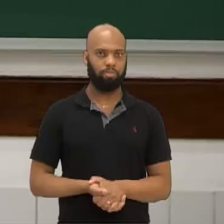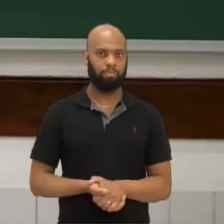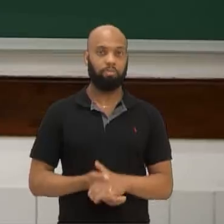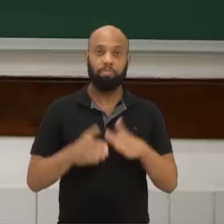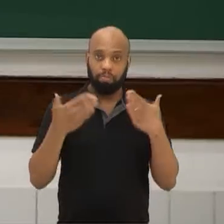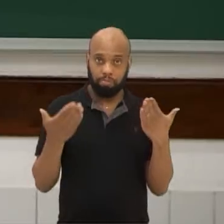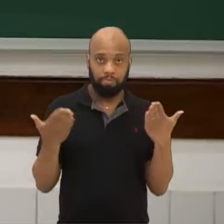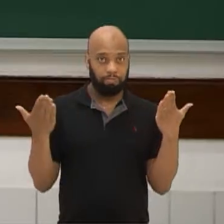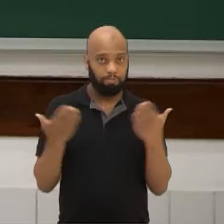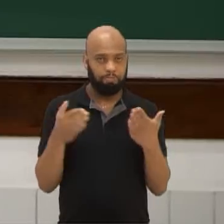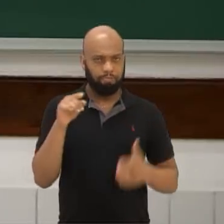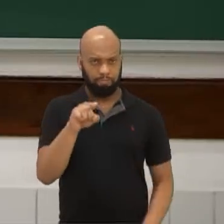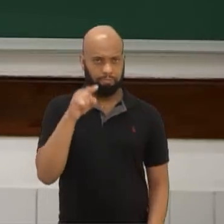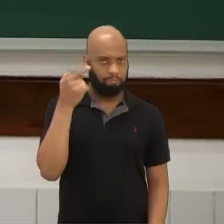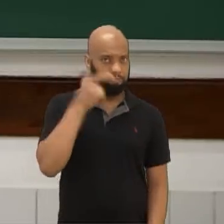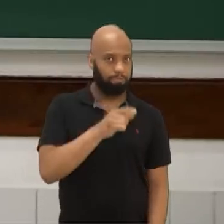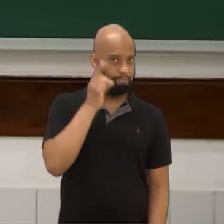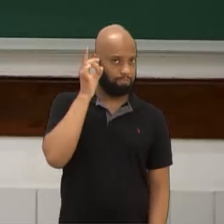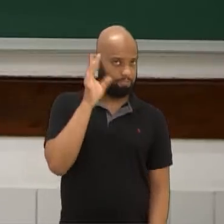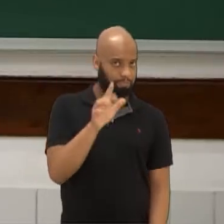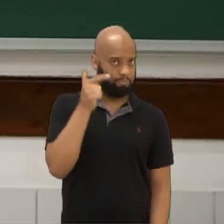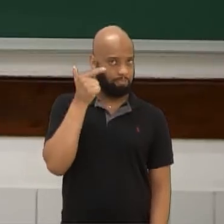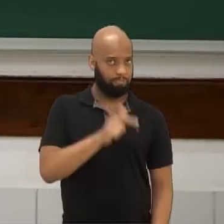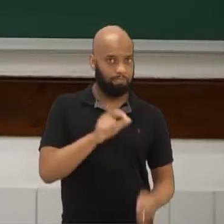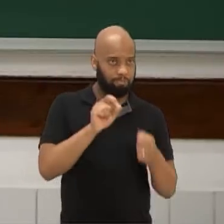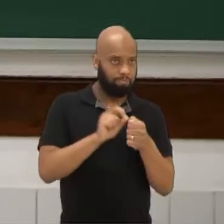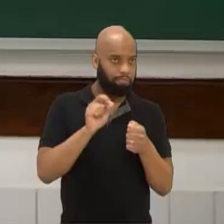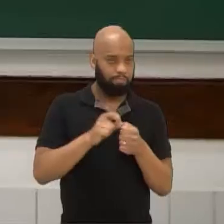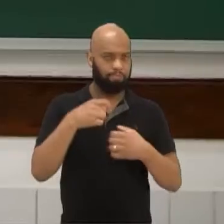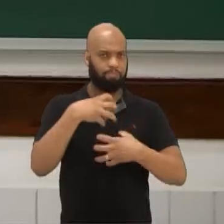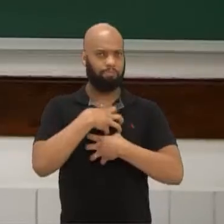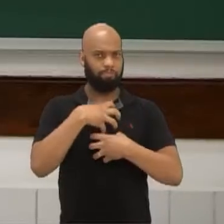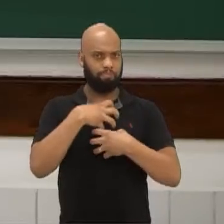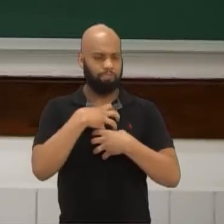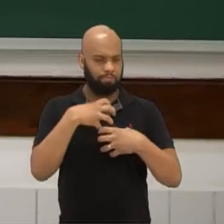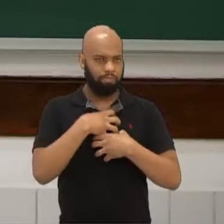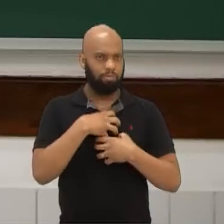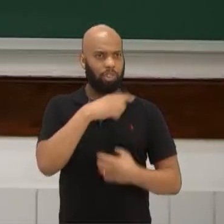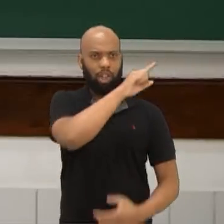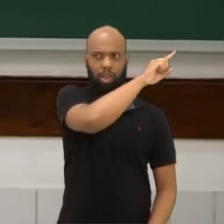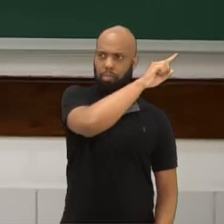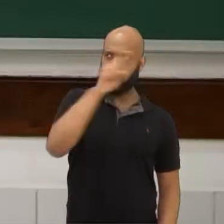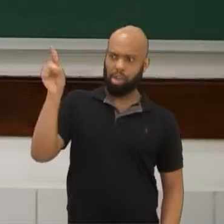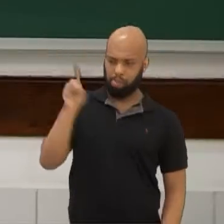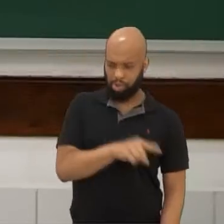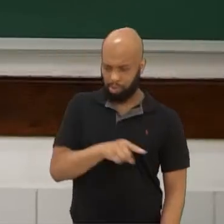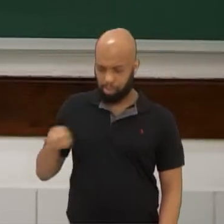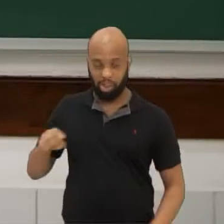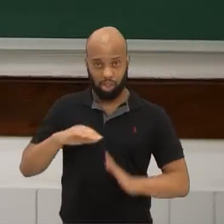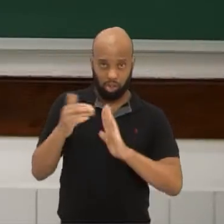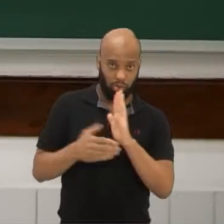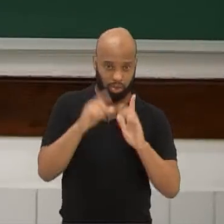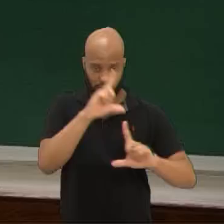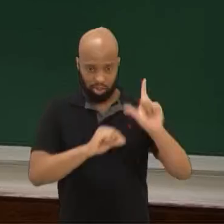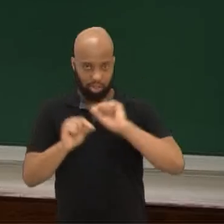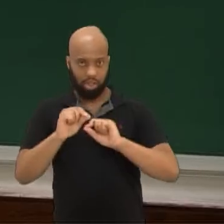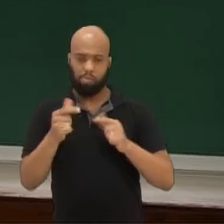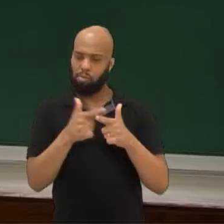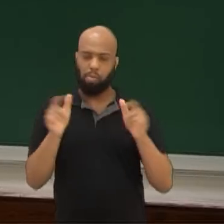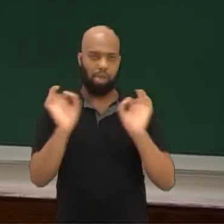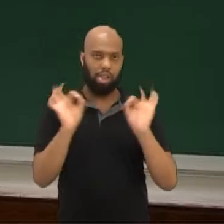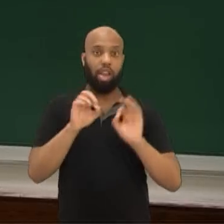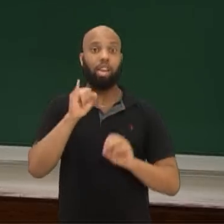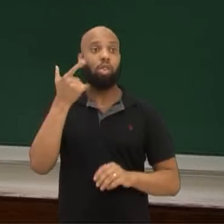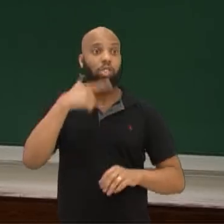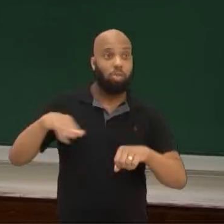E aí, galerinha, ficou fácil para vocês? Conseguiram fazer o raio percorrer por todas as estrelas ou não? Não tem problema. Chegando na relíquia